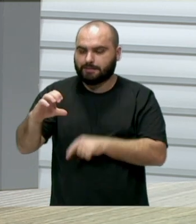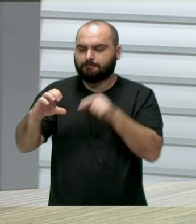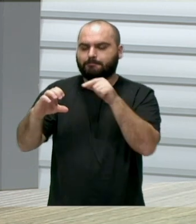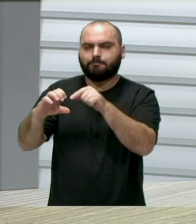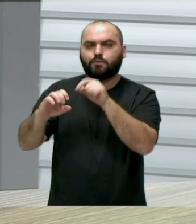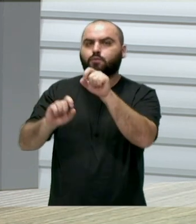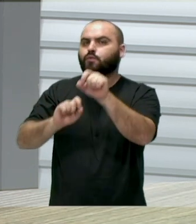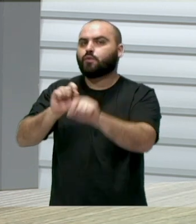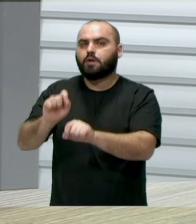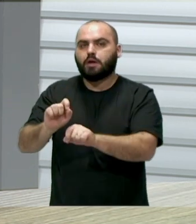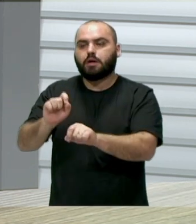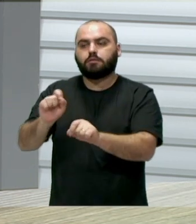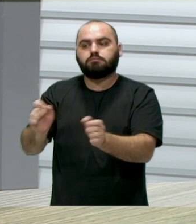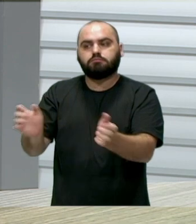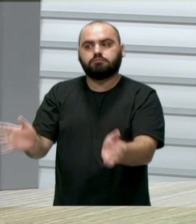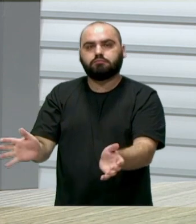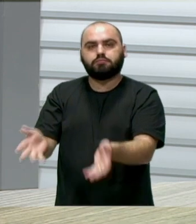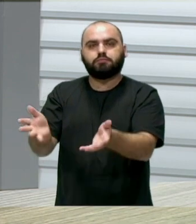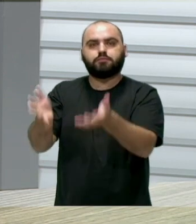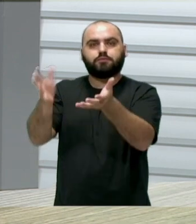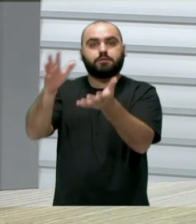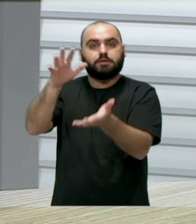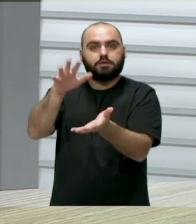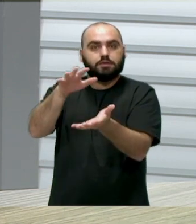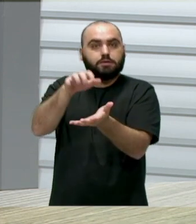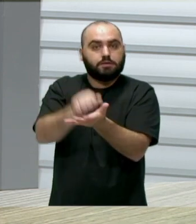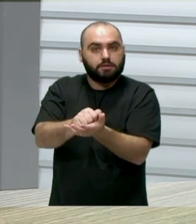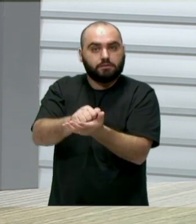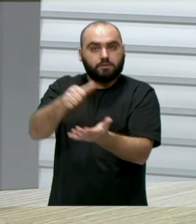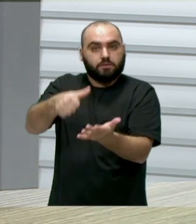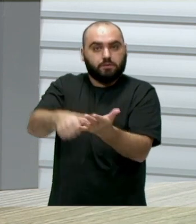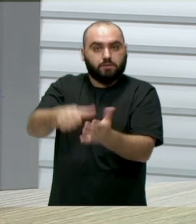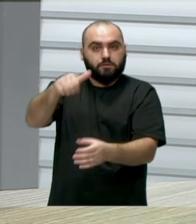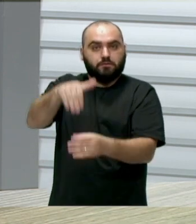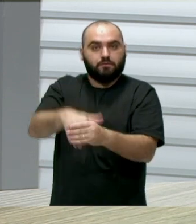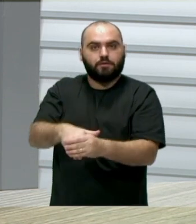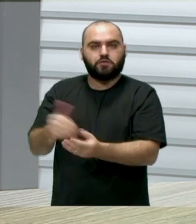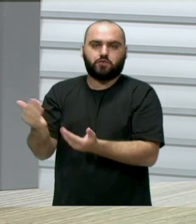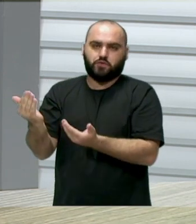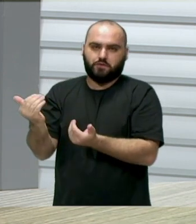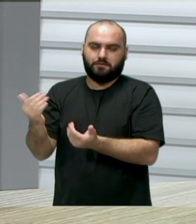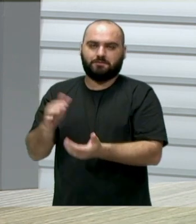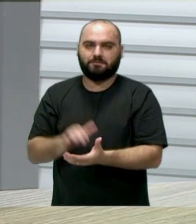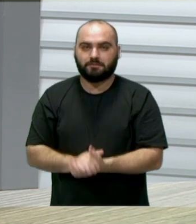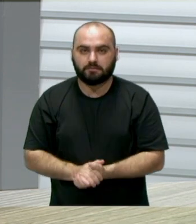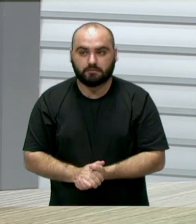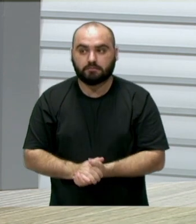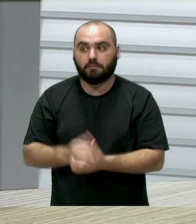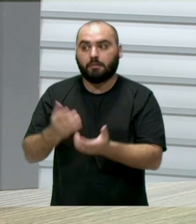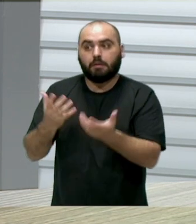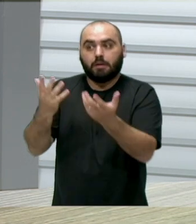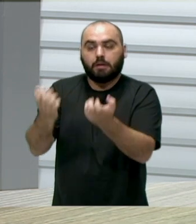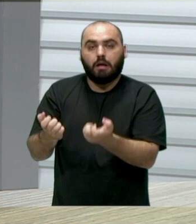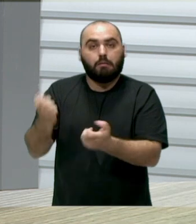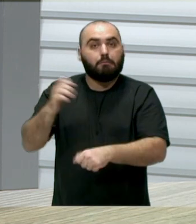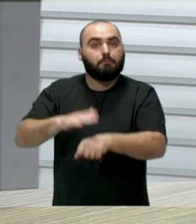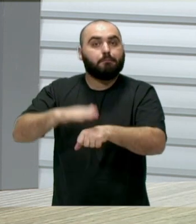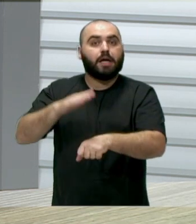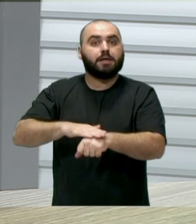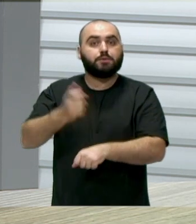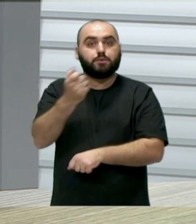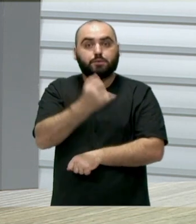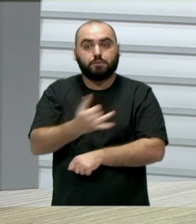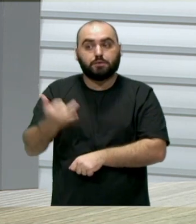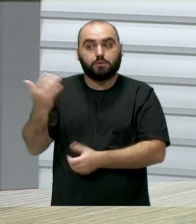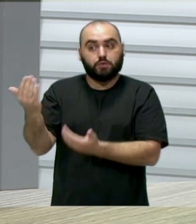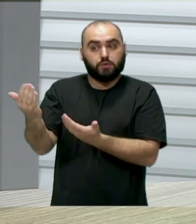pretende estimular a inscrição eleitoral de adolescentes, a fim de aumentar o número de eleitores entre os jovens de